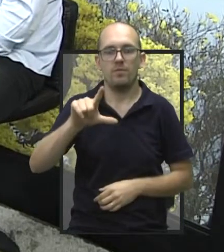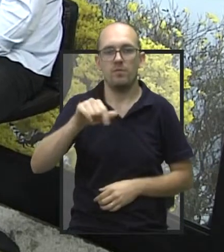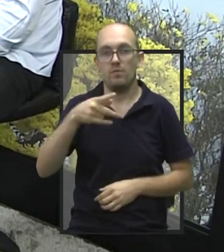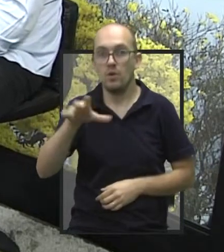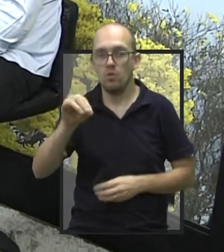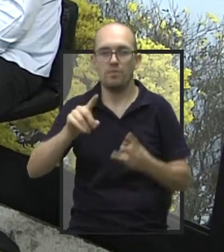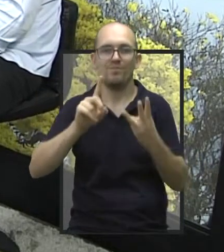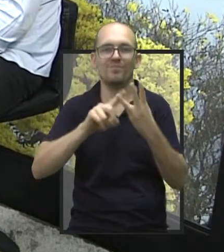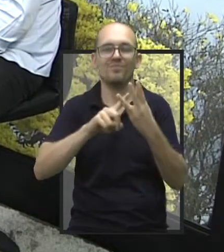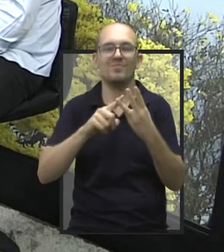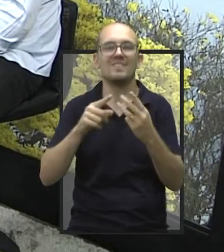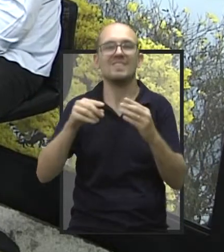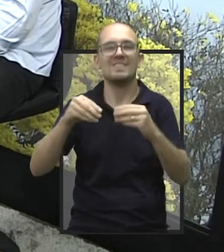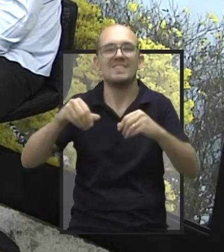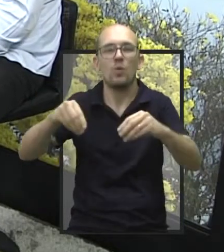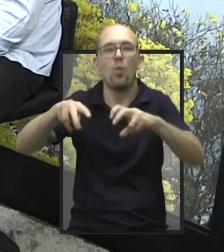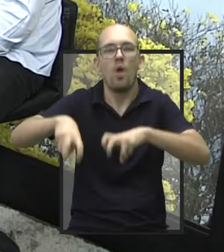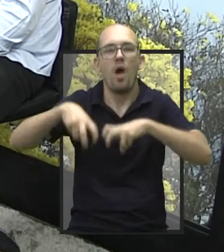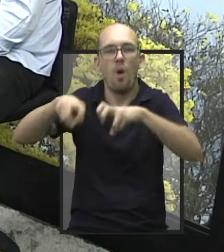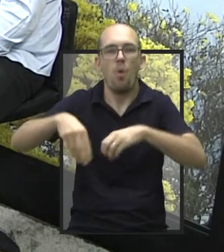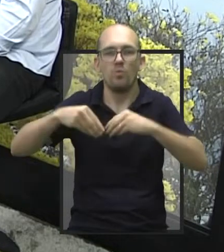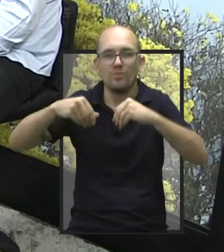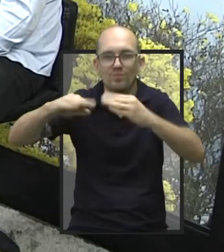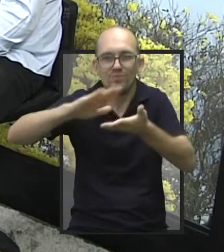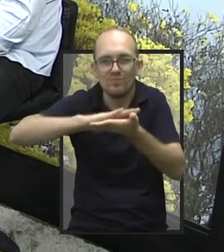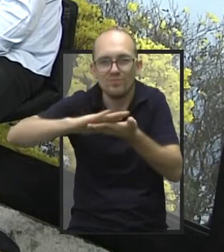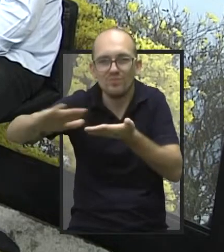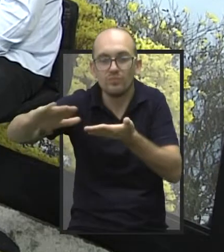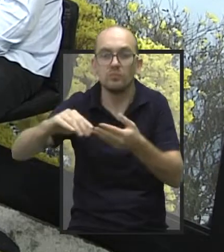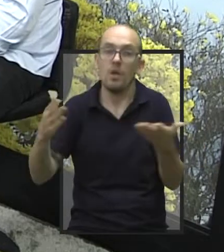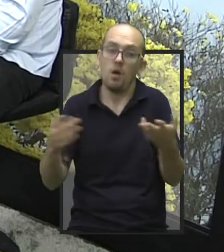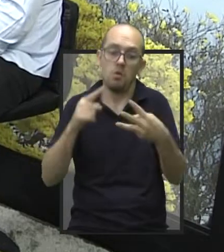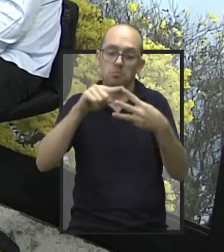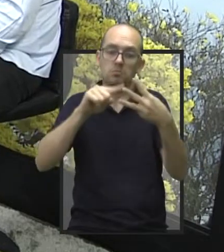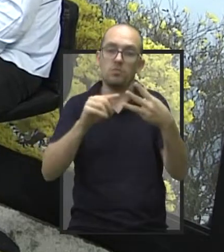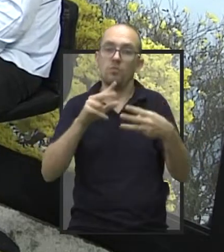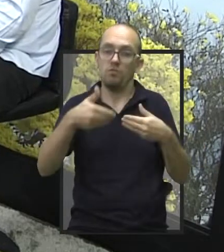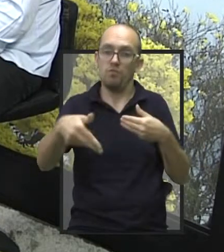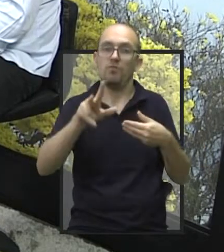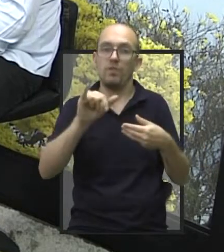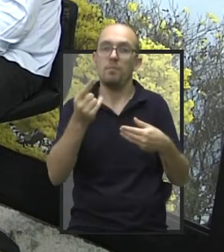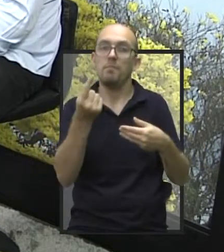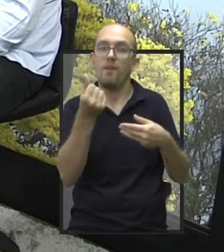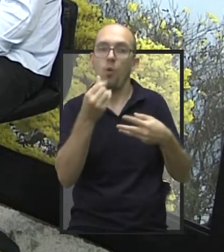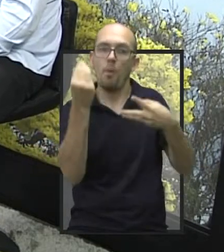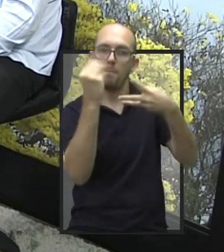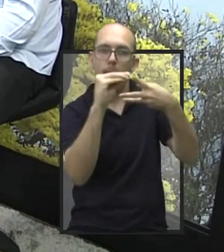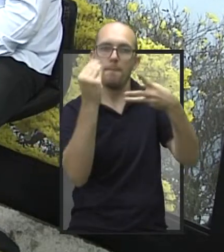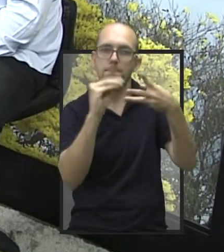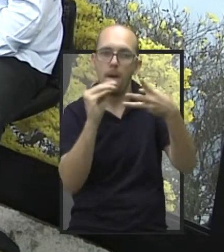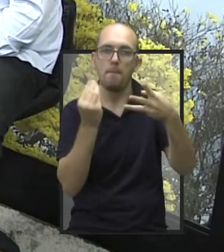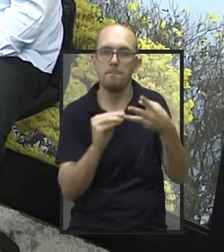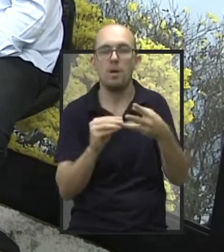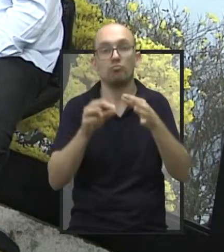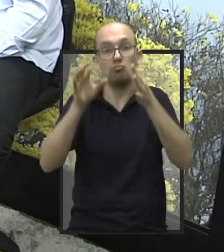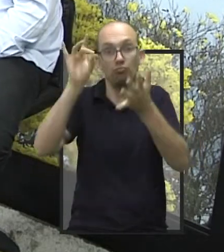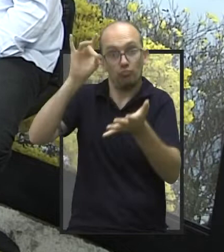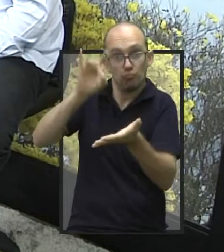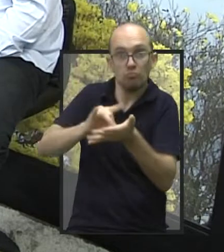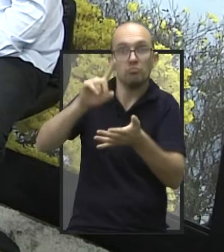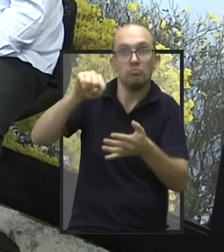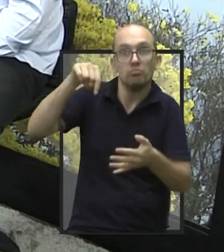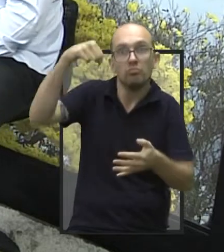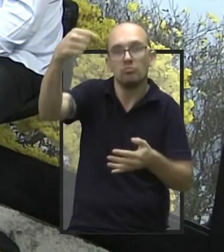estabelecer os valores, né, para que elas possam ser incluídas na lei orçamentária e, de fato, terem uma reserva na dotação para